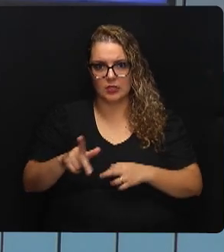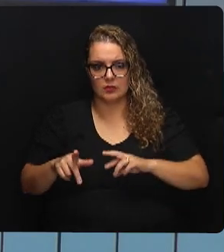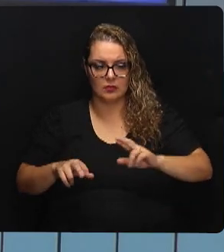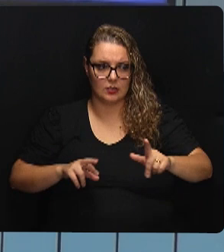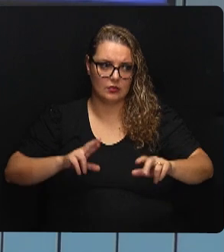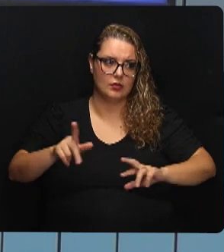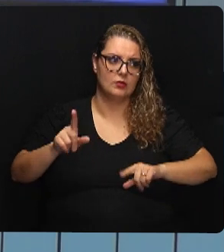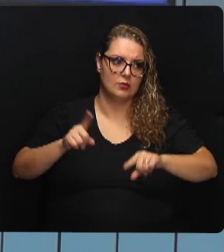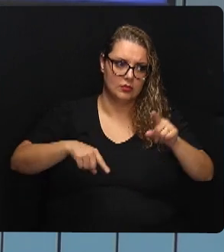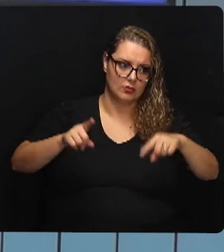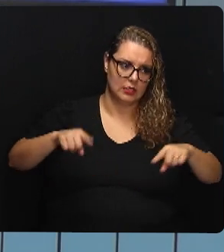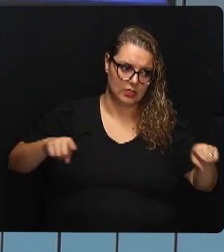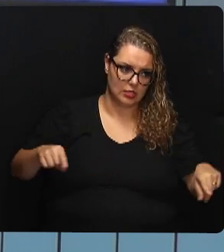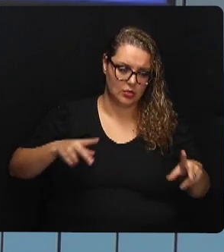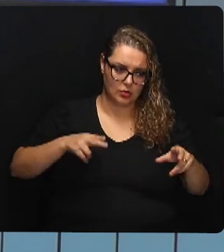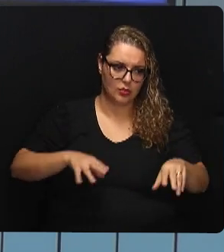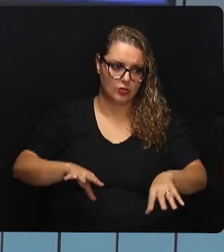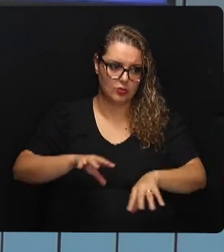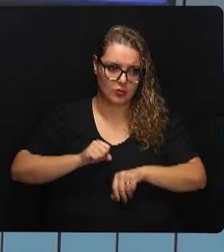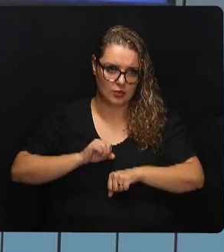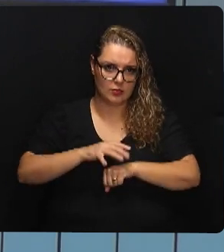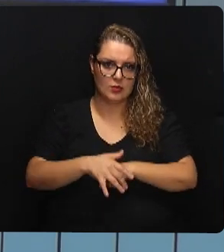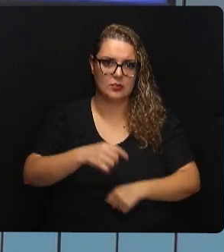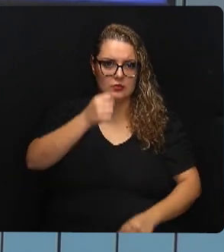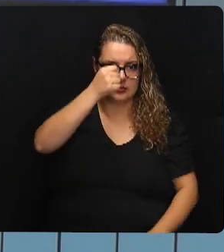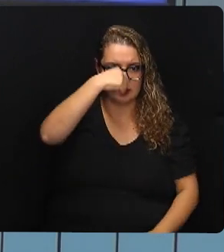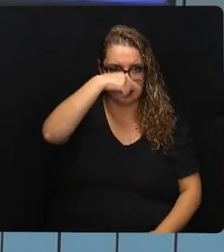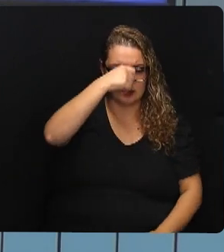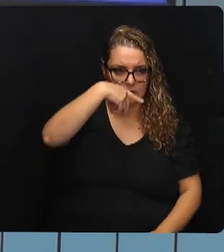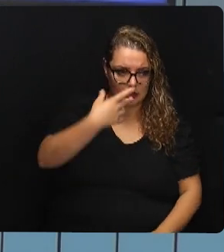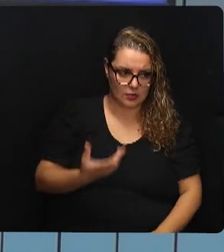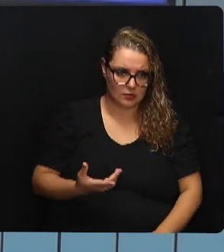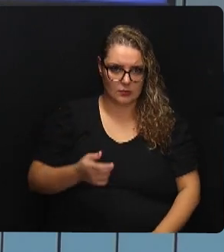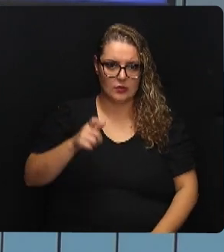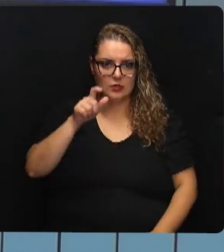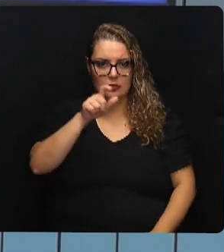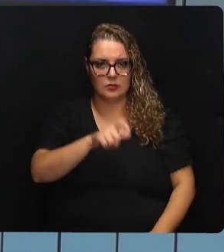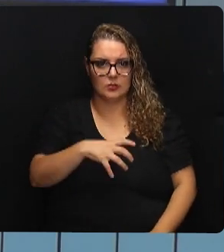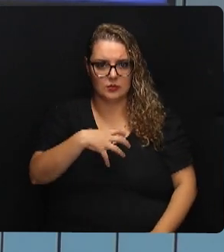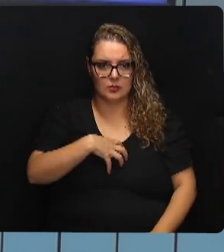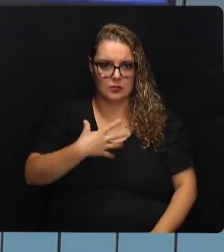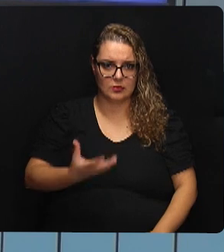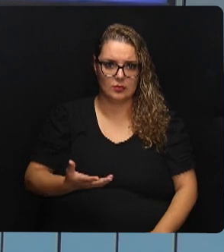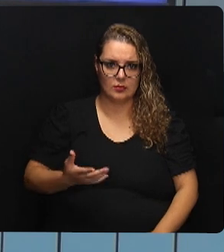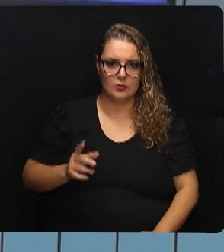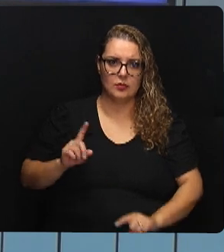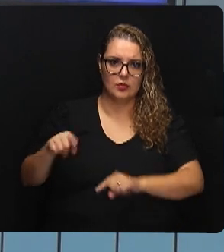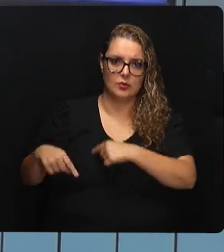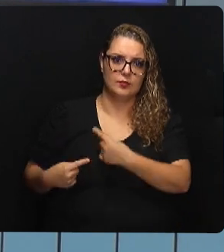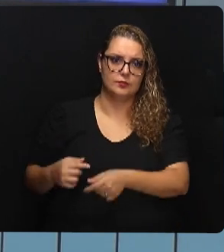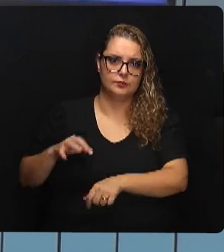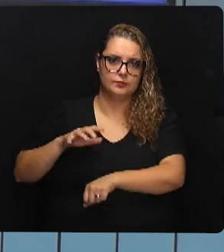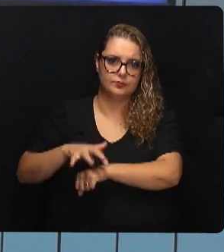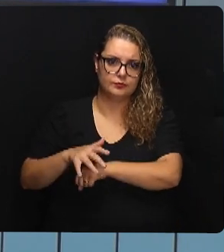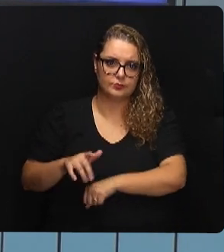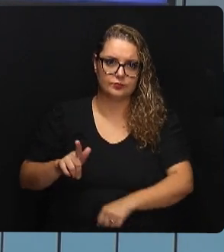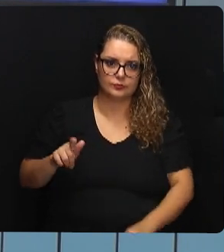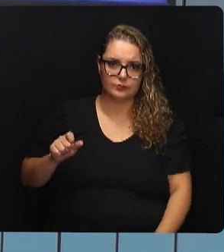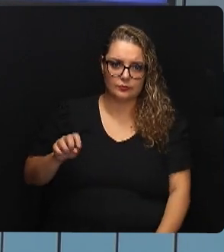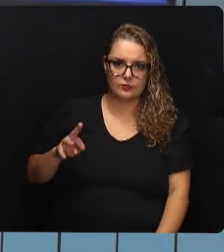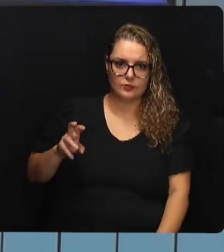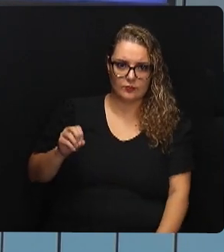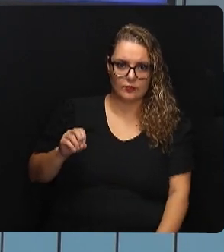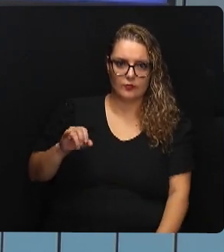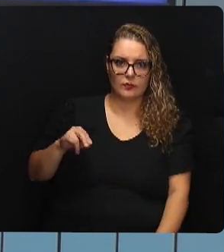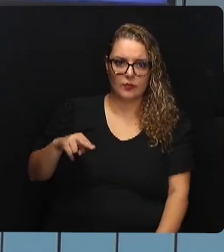sintomas, eles são bem variáveis conforme a infecção, né? Se for uma gripe, a pessoa vai ter um sintoma. Agora, se for uma